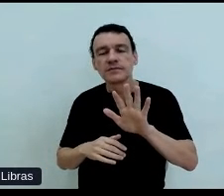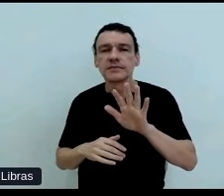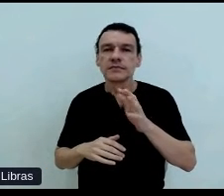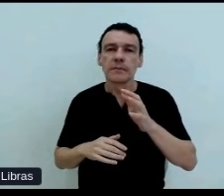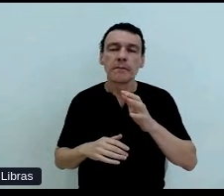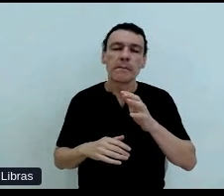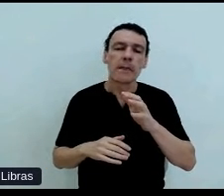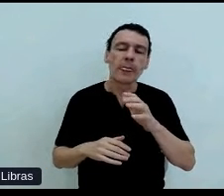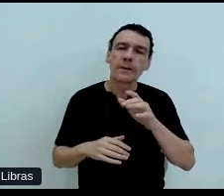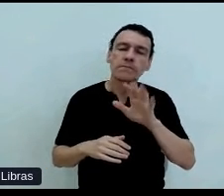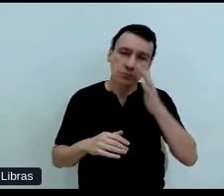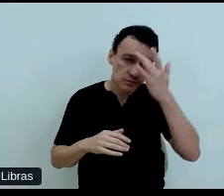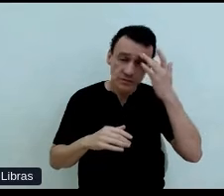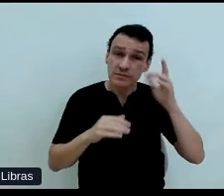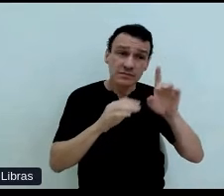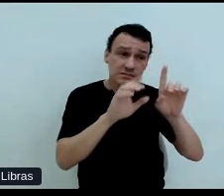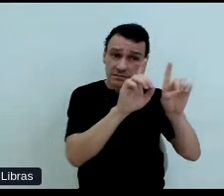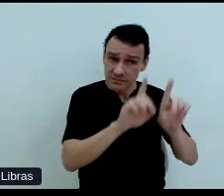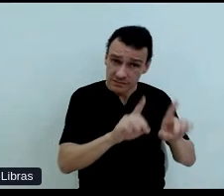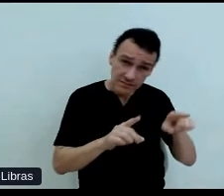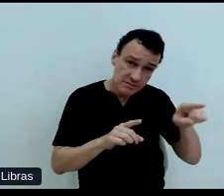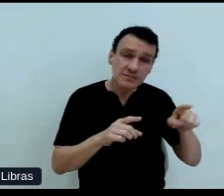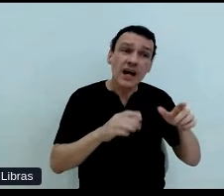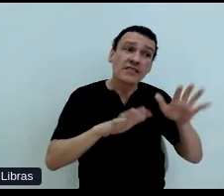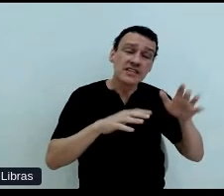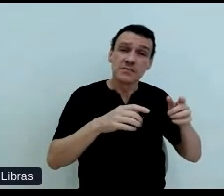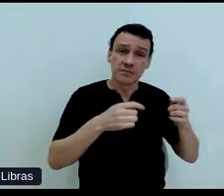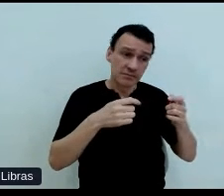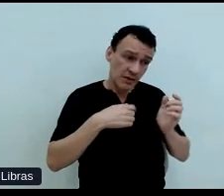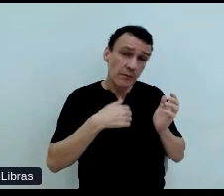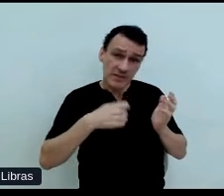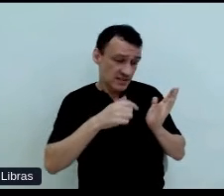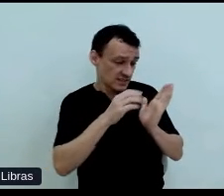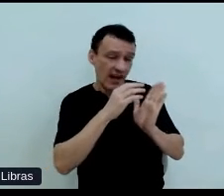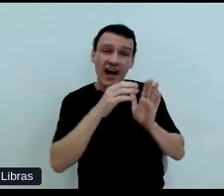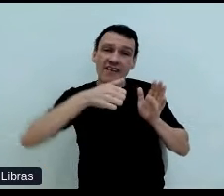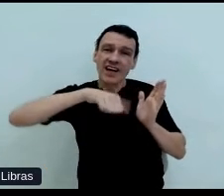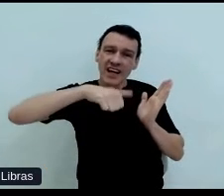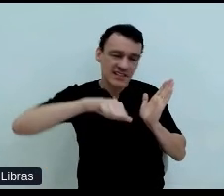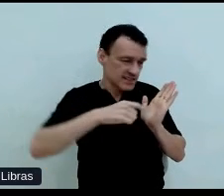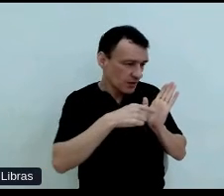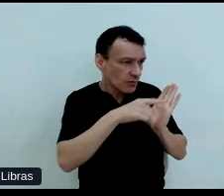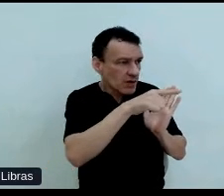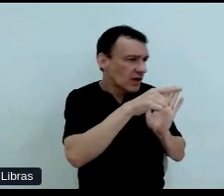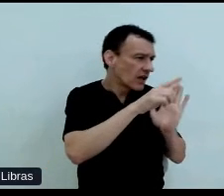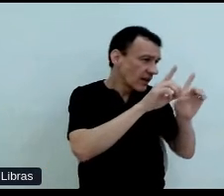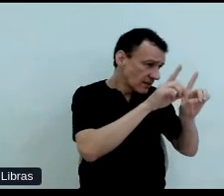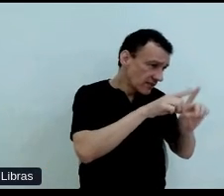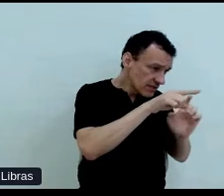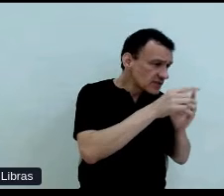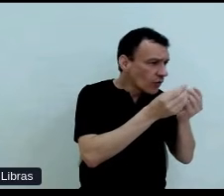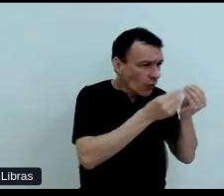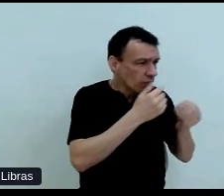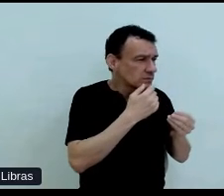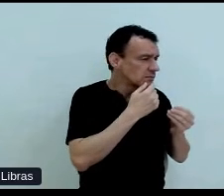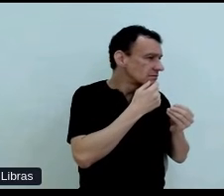infelizmente, nem mesmo as pessoas com deficiência têm os direitos aproveitados, têm os direitos